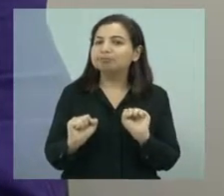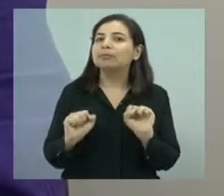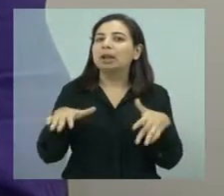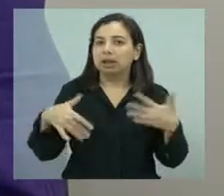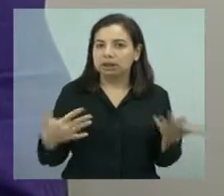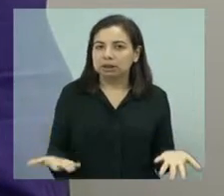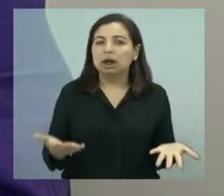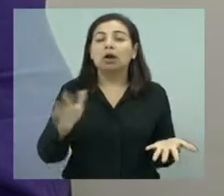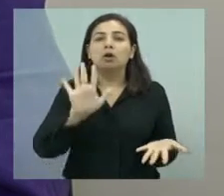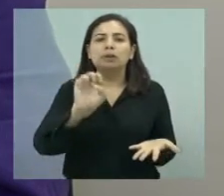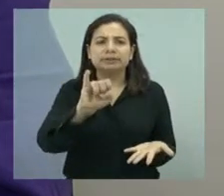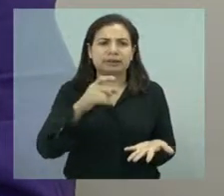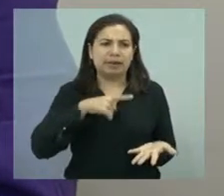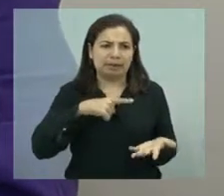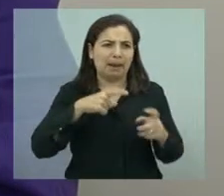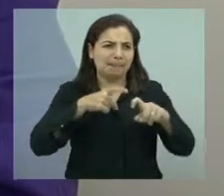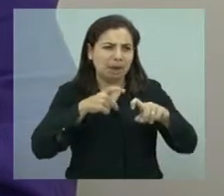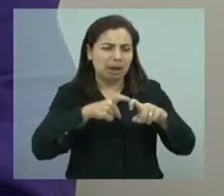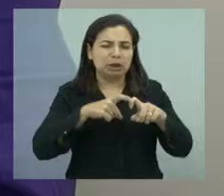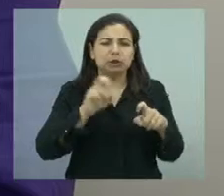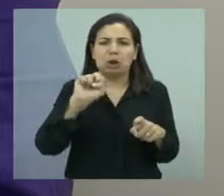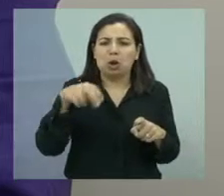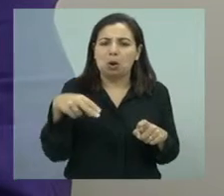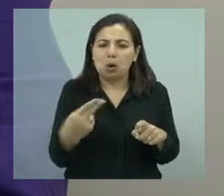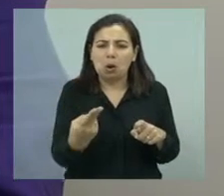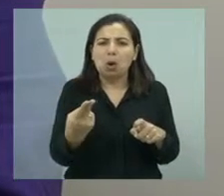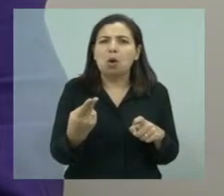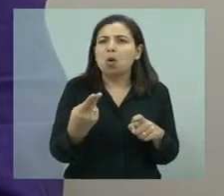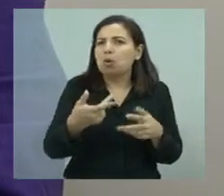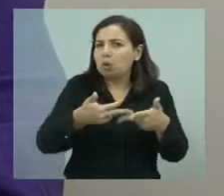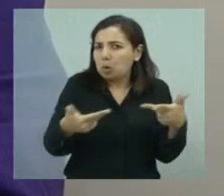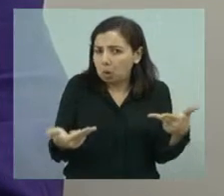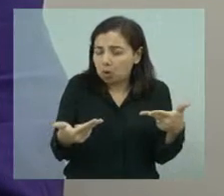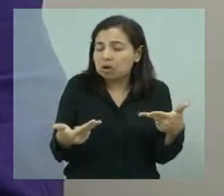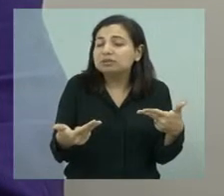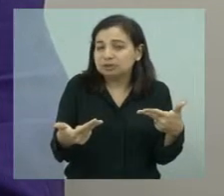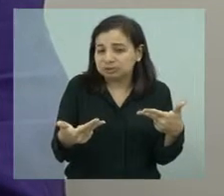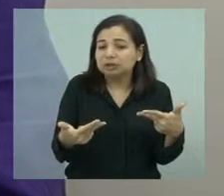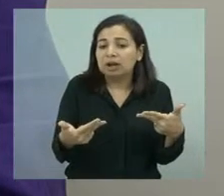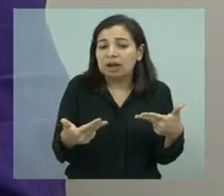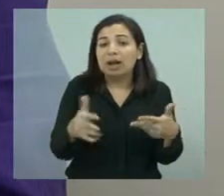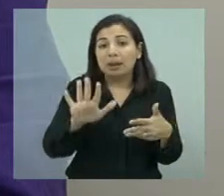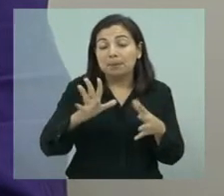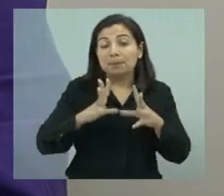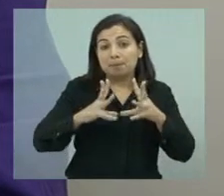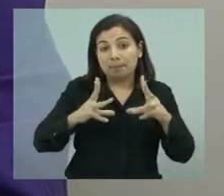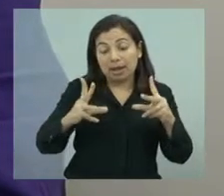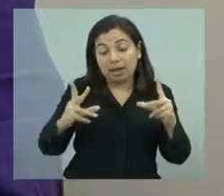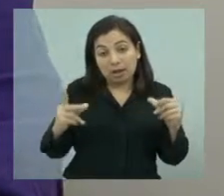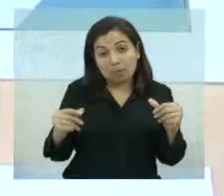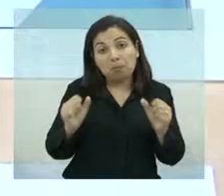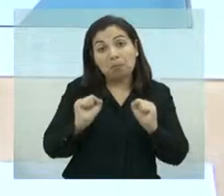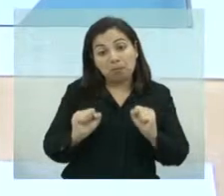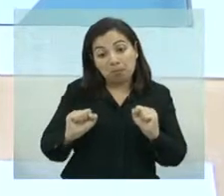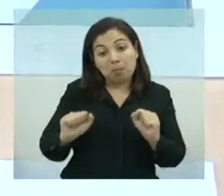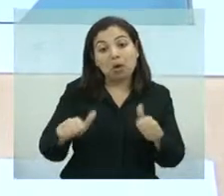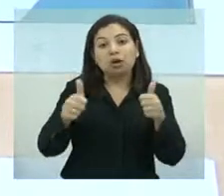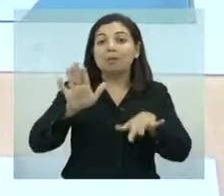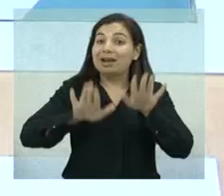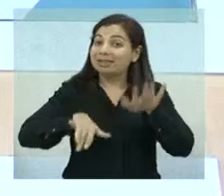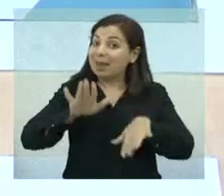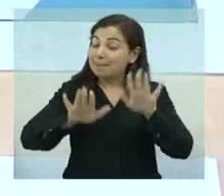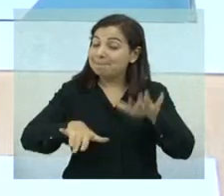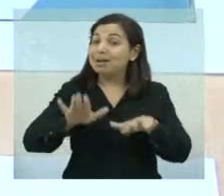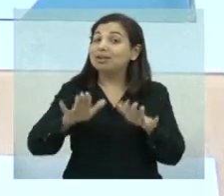uma medicação, um vasodilatador, um corticóide que tem um edema, alguma coisa, você tenta melhorar. Depende do tempo da lesão. Pior é